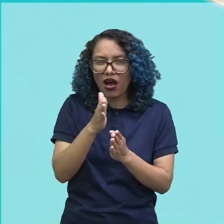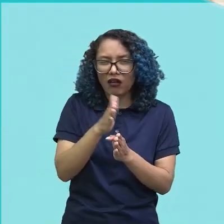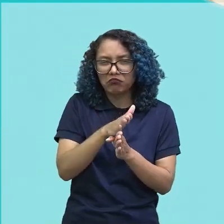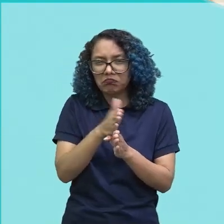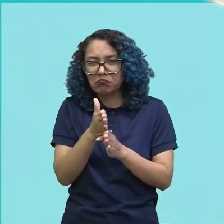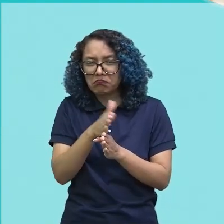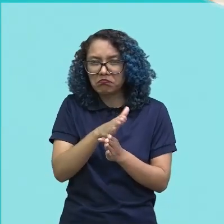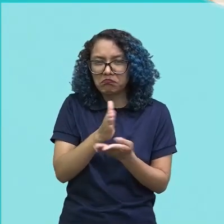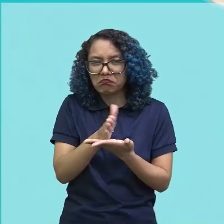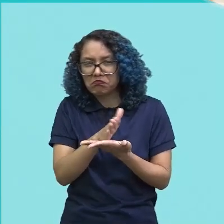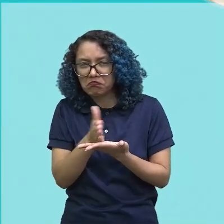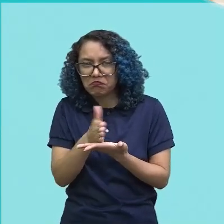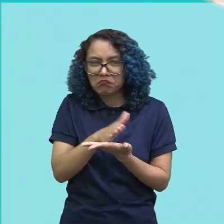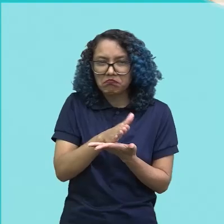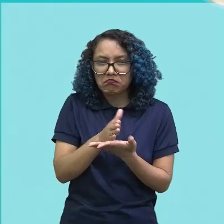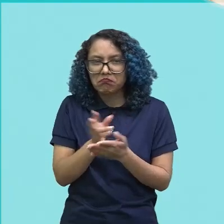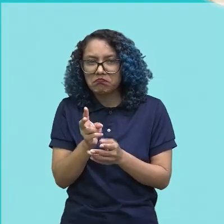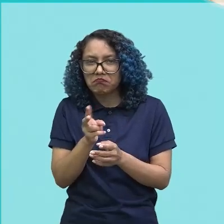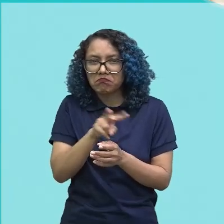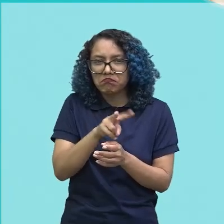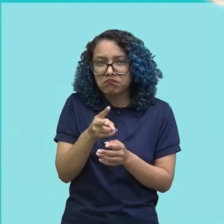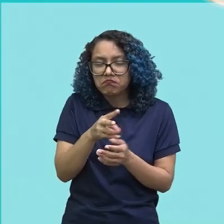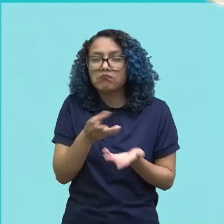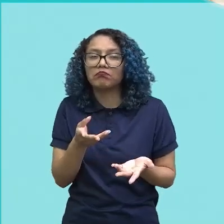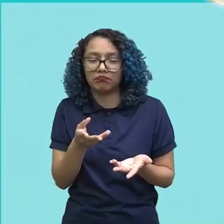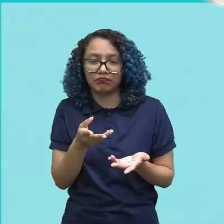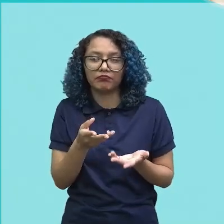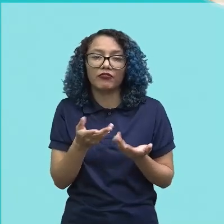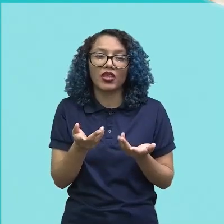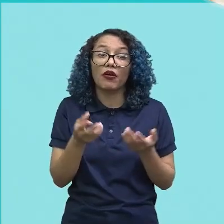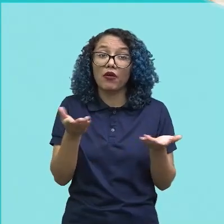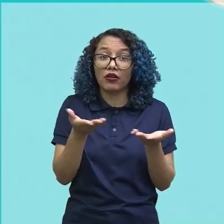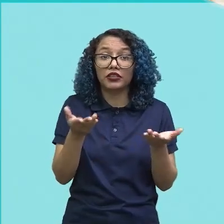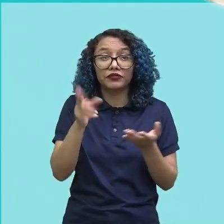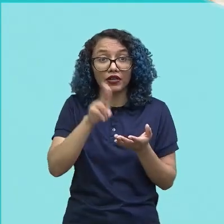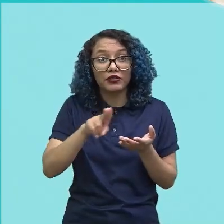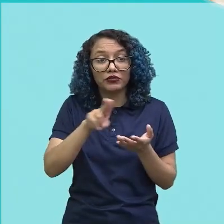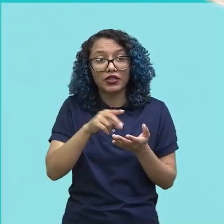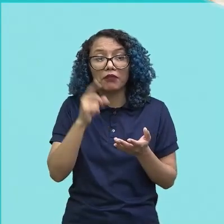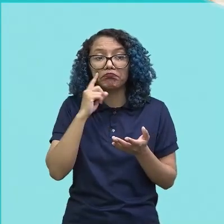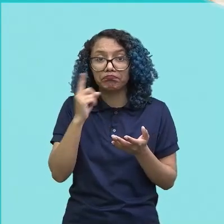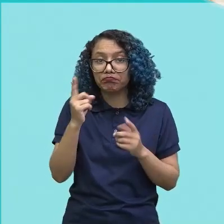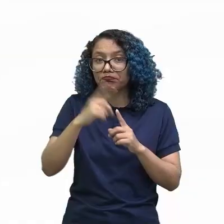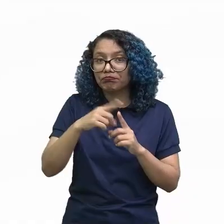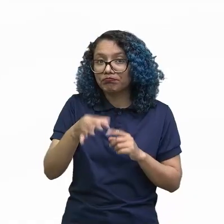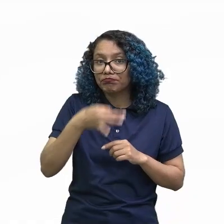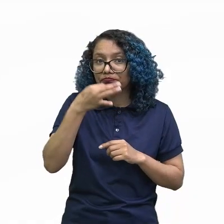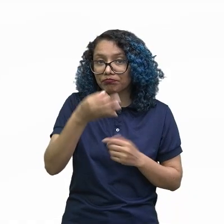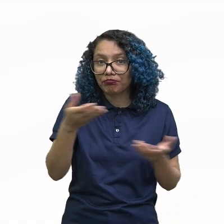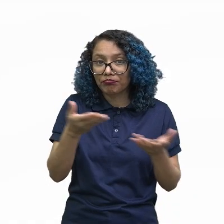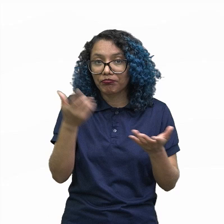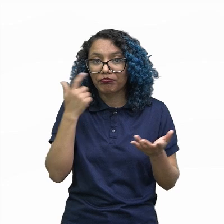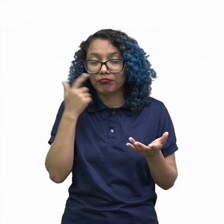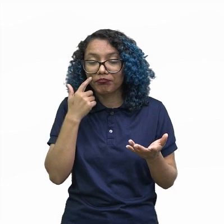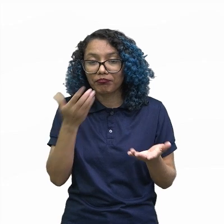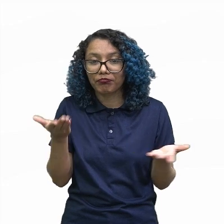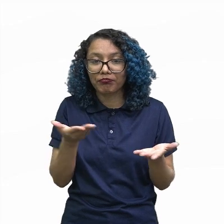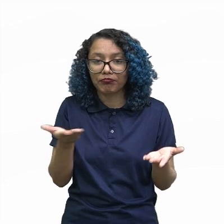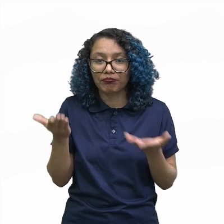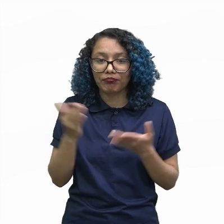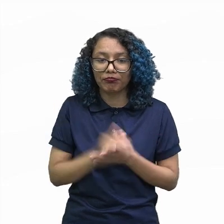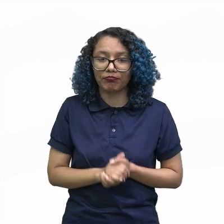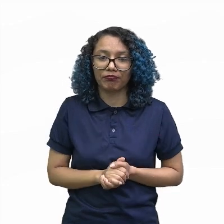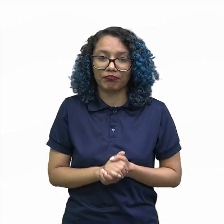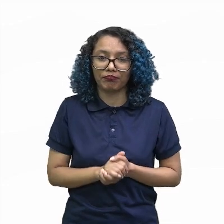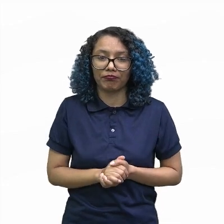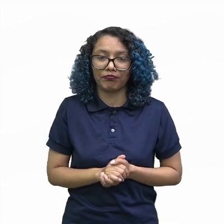E aí, claro, vamos a esses movimentos, que são exatamente os movimentos argumentativos. Colocando aí para vocês, olha só. Primeiro, o